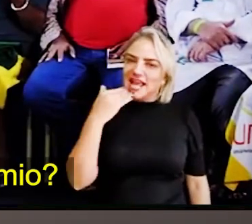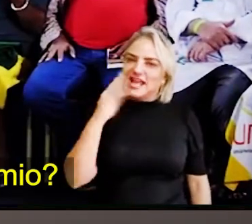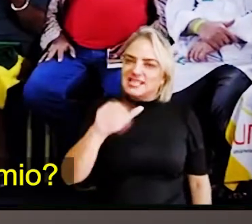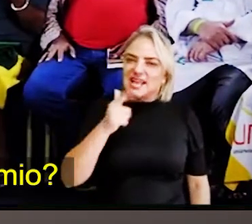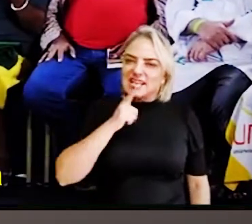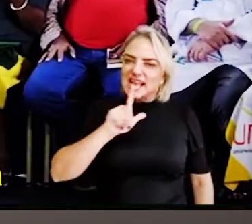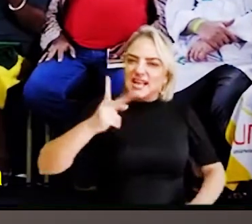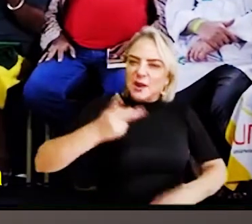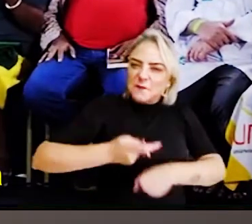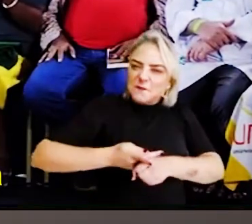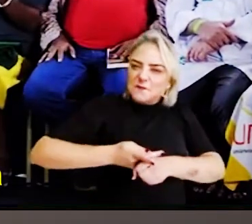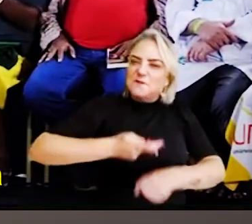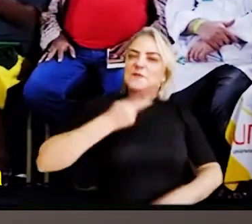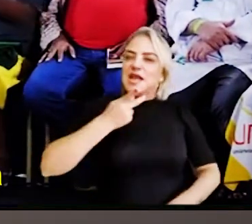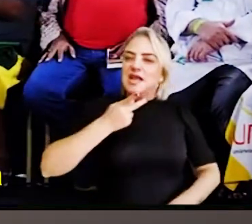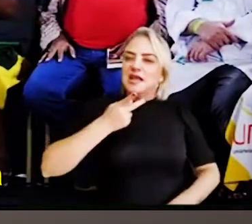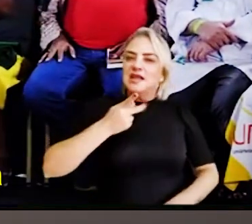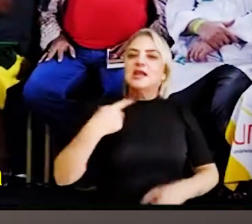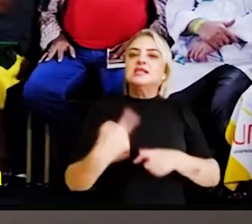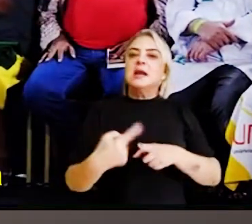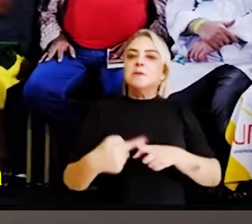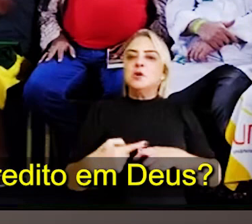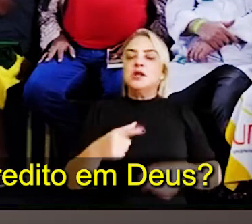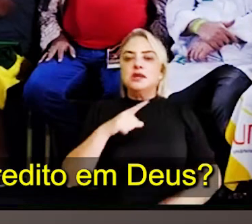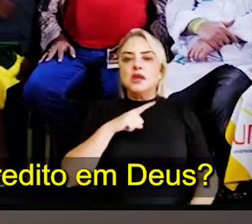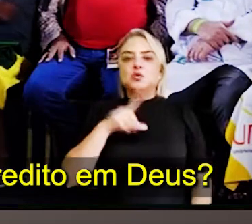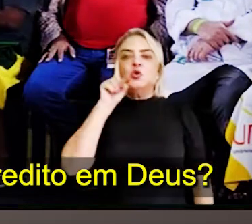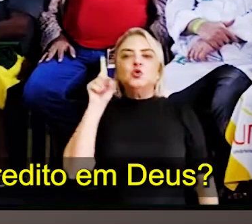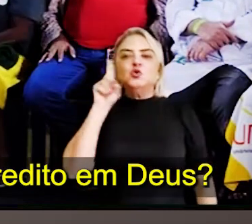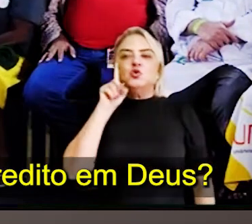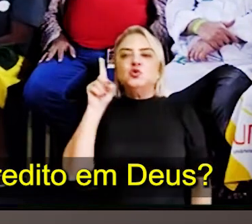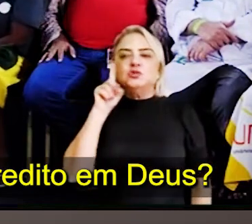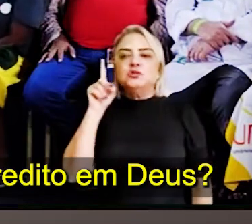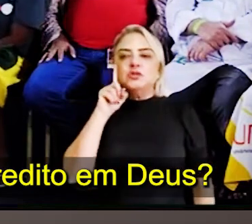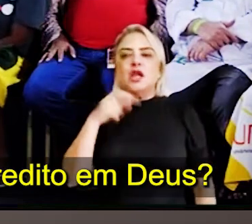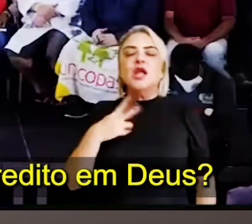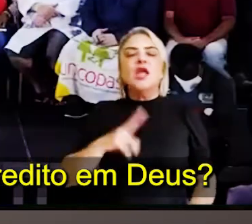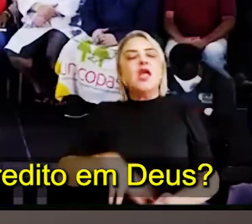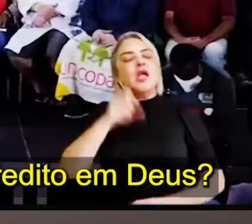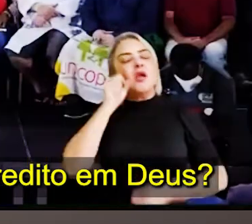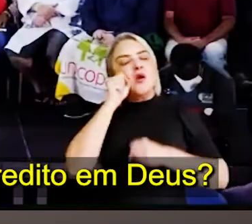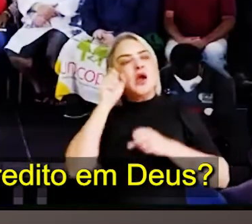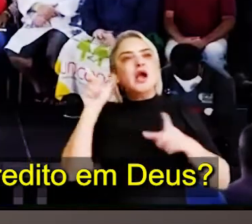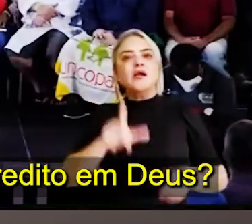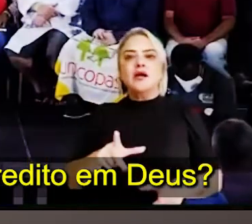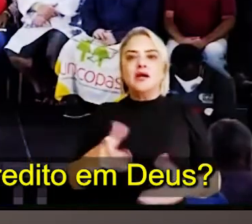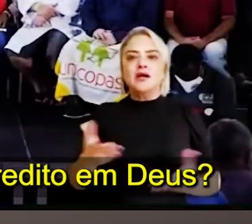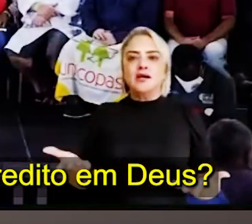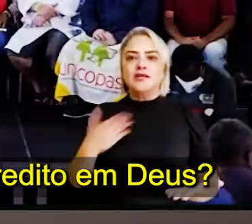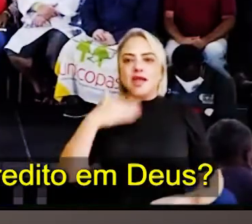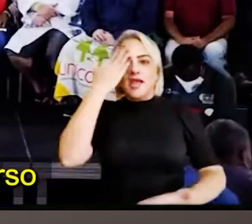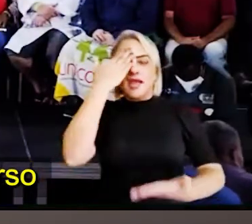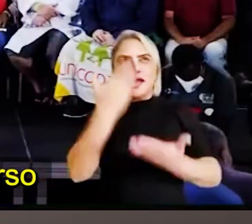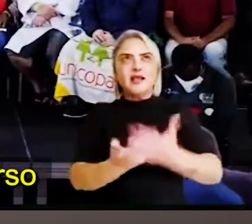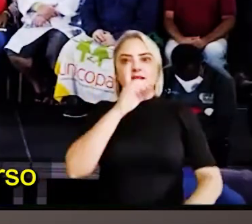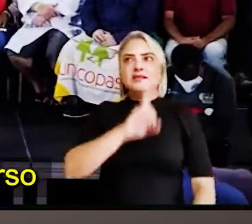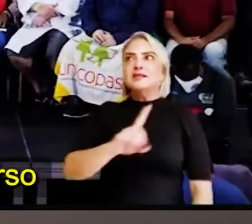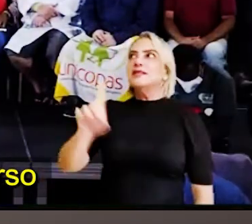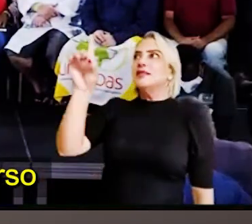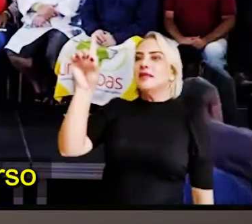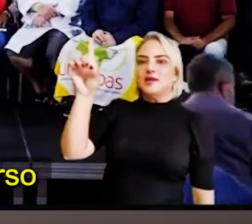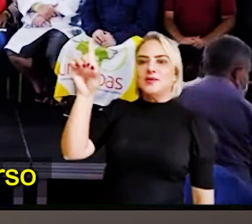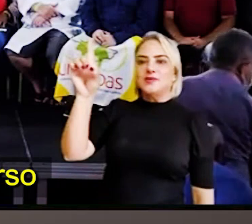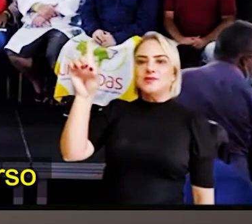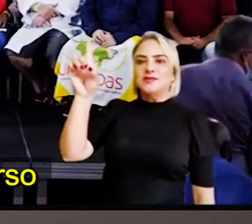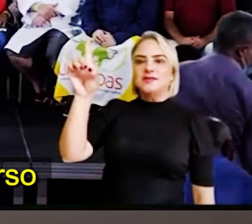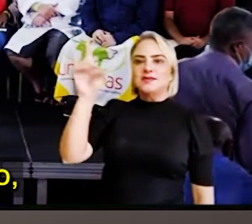prêmio? Sabe por que eu todo dia, eu levanto dizendo que eu cada vez mais acredito em Deus? Tem vezes que a gente